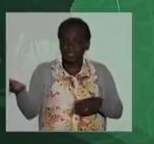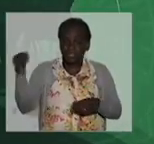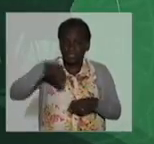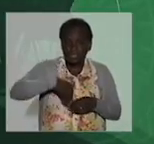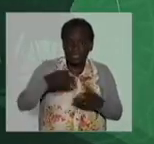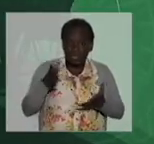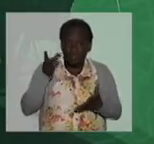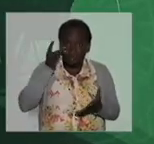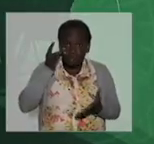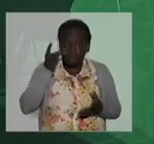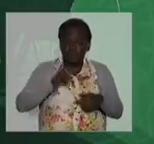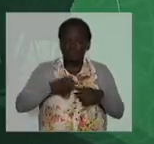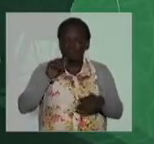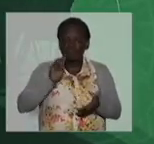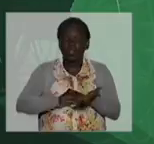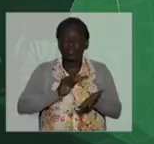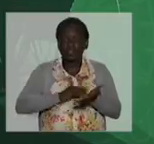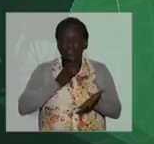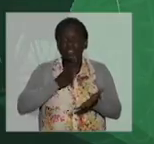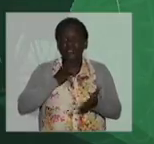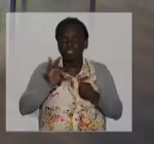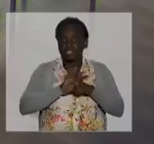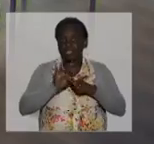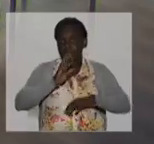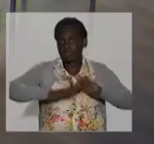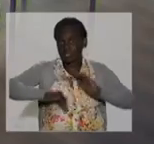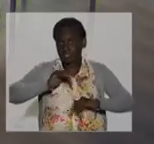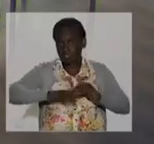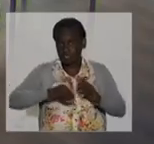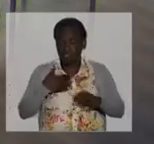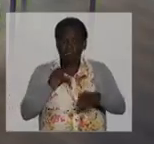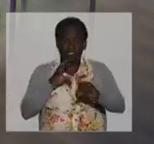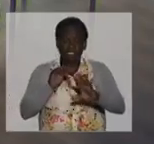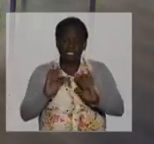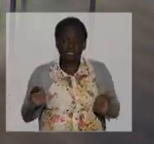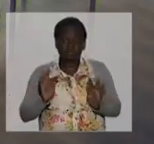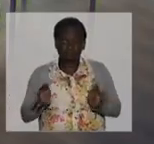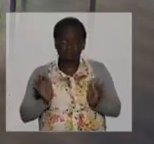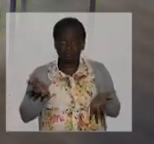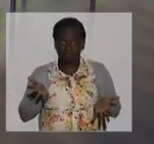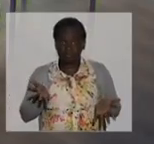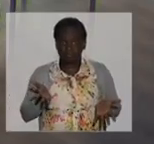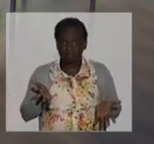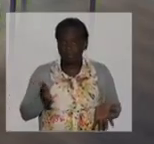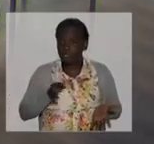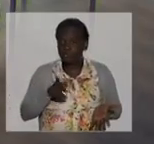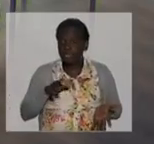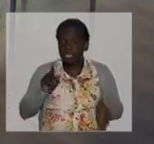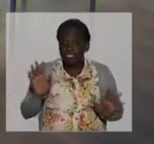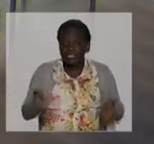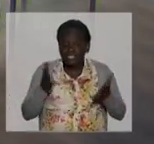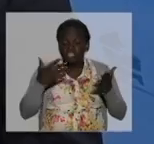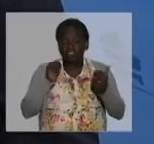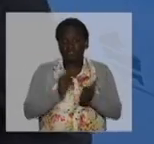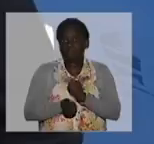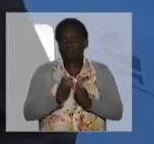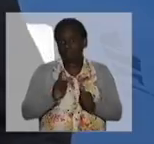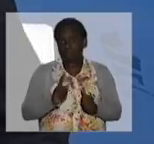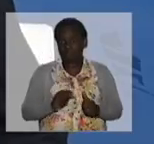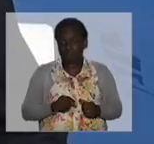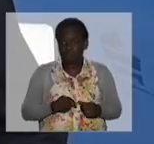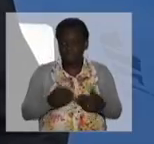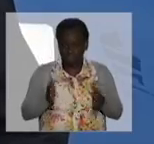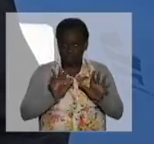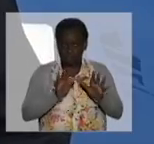trazer isso para a realidade pela falta de conhecimento técnico. Então ele vai passar a atividade física pela atividade física, não pelo fomento ao